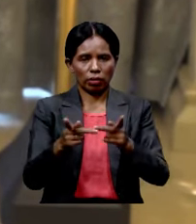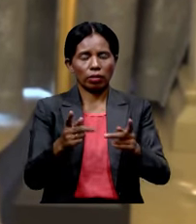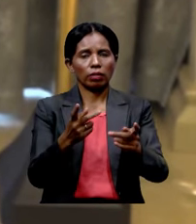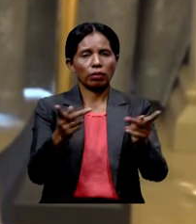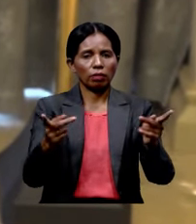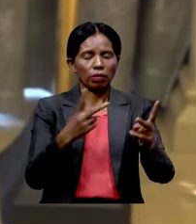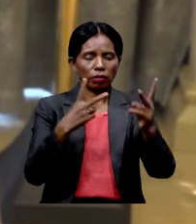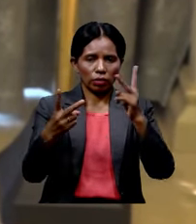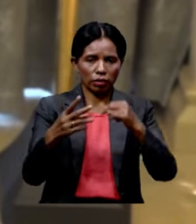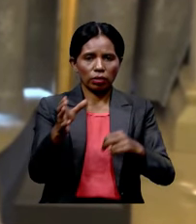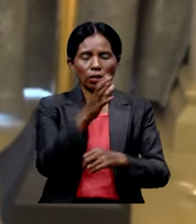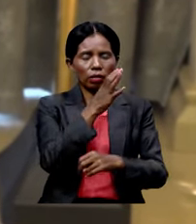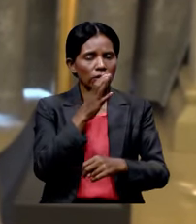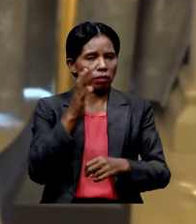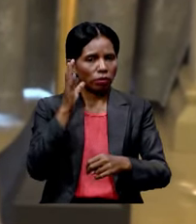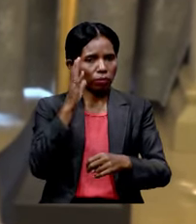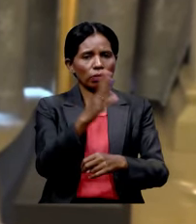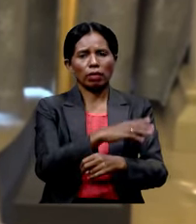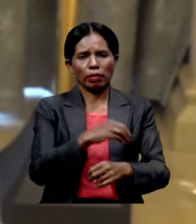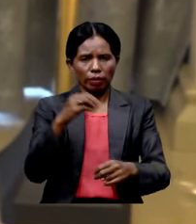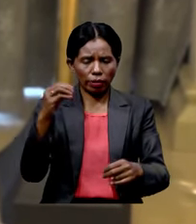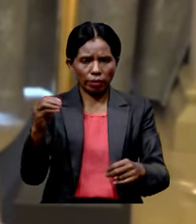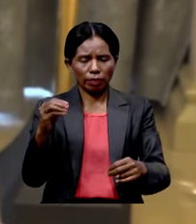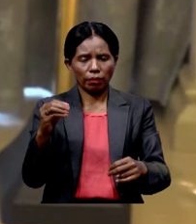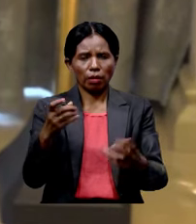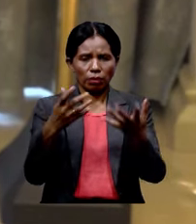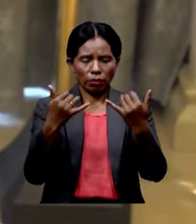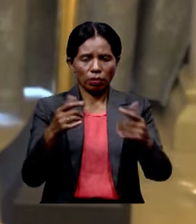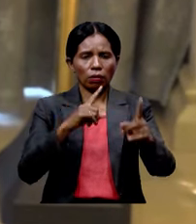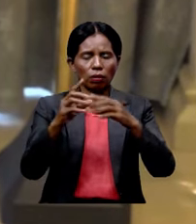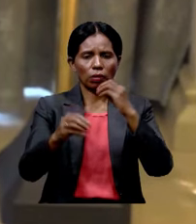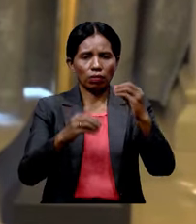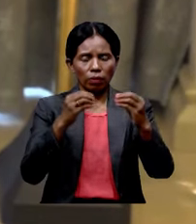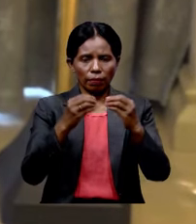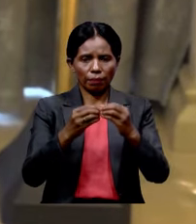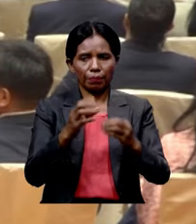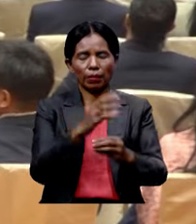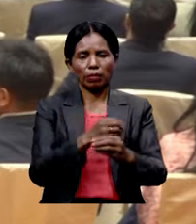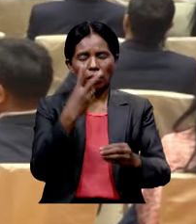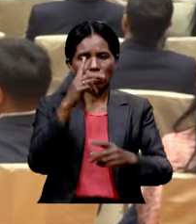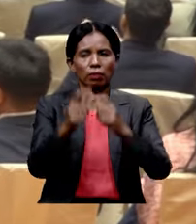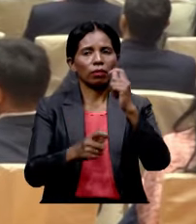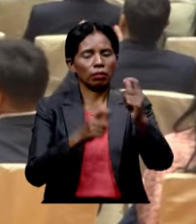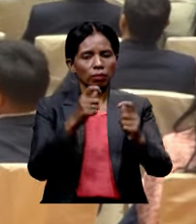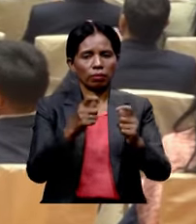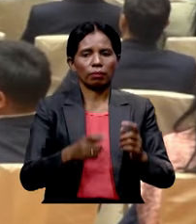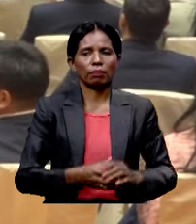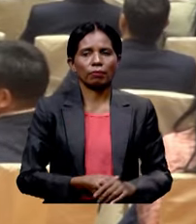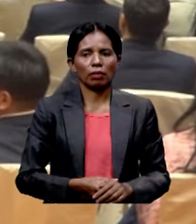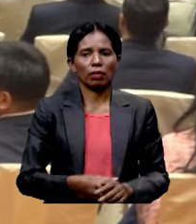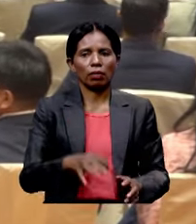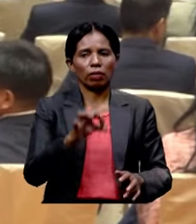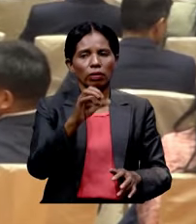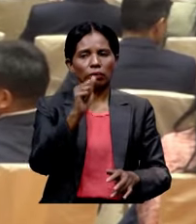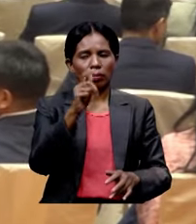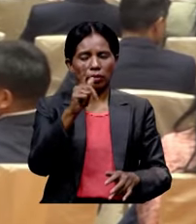turismo, agricultura, nomos agora colhemos ba digitalização. Francisco